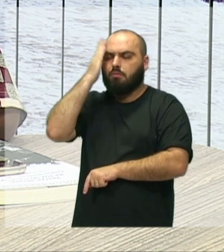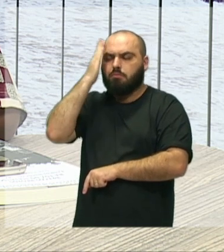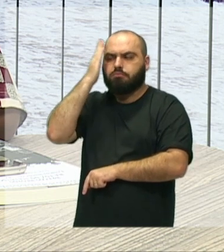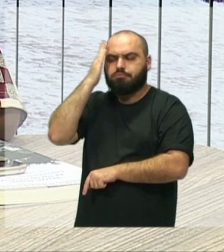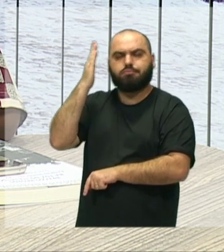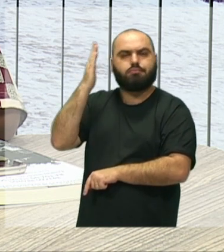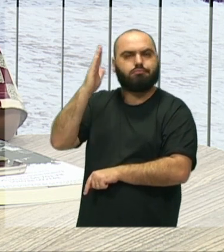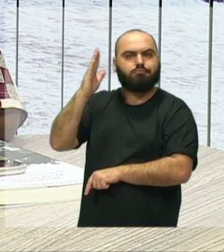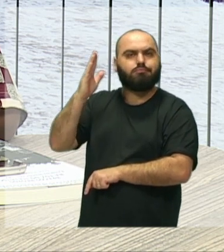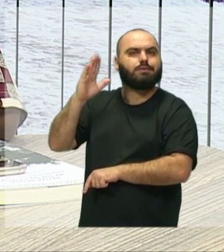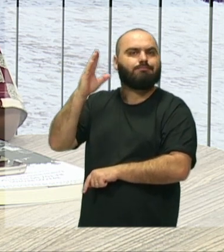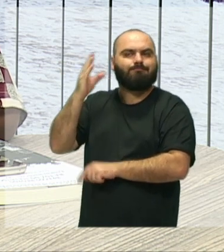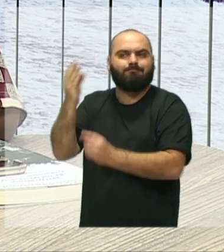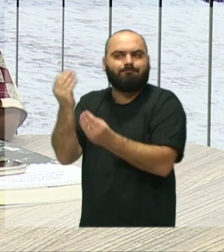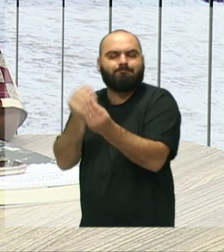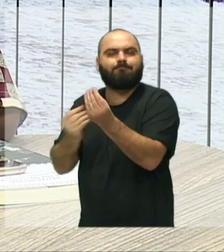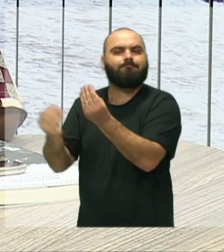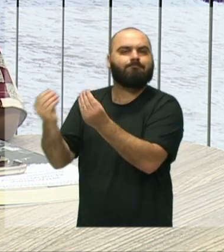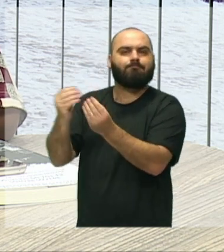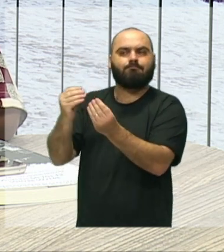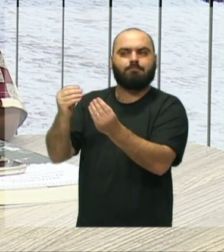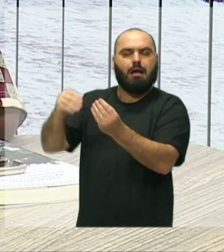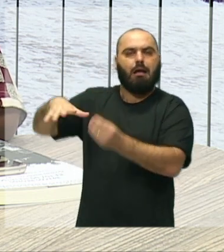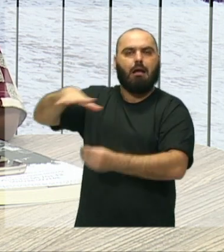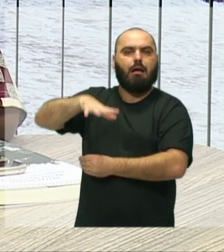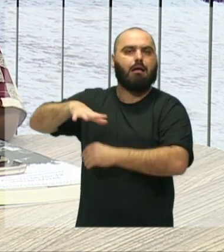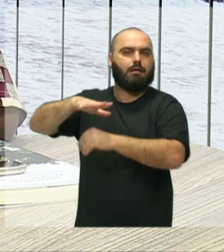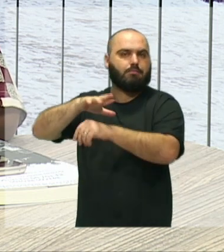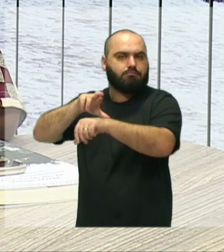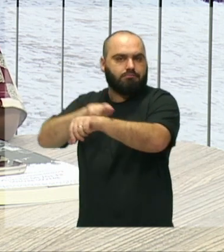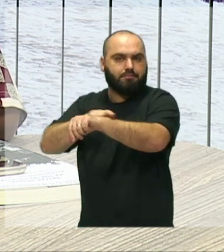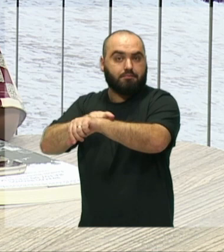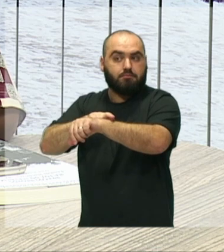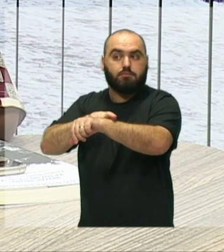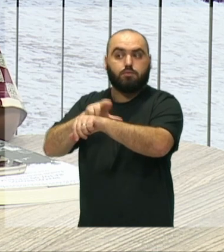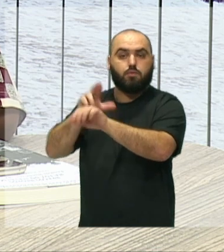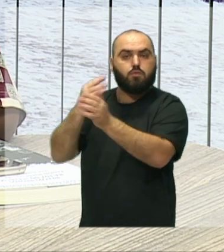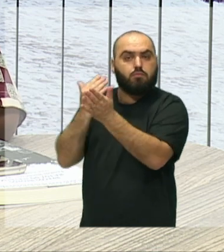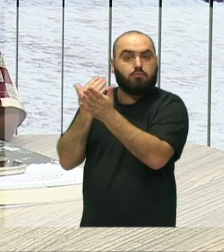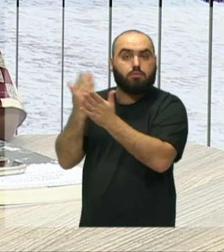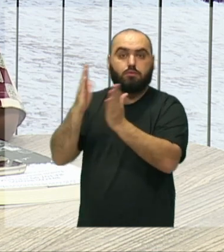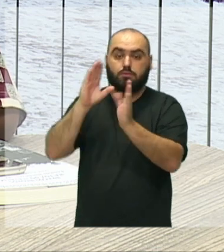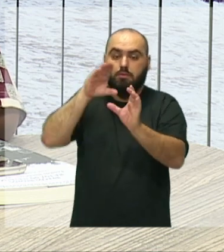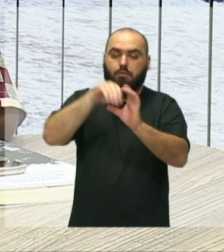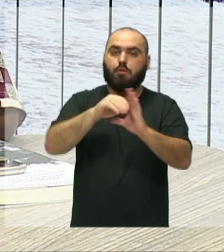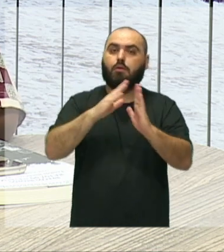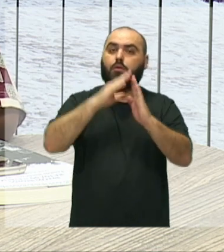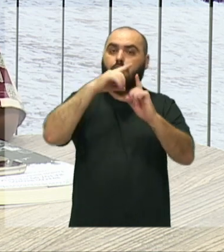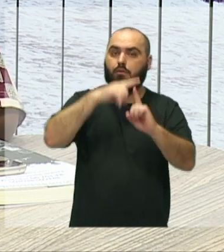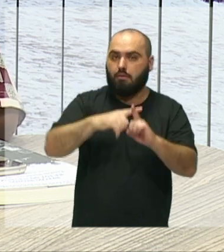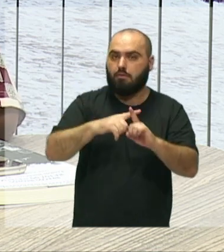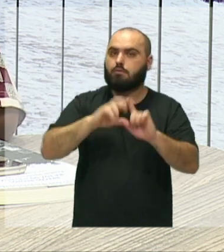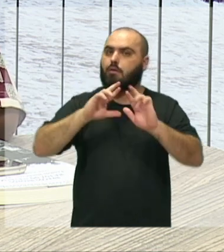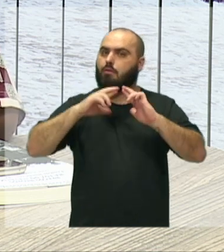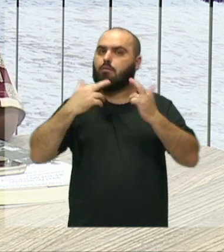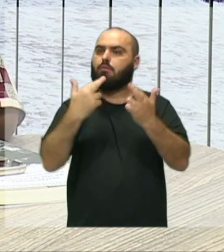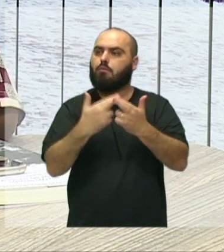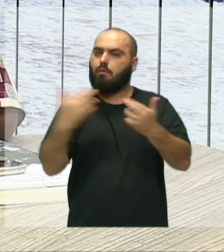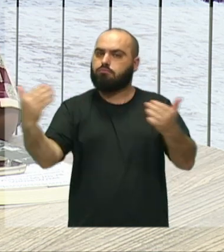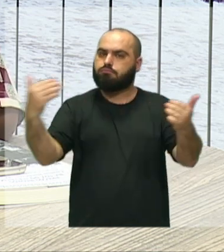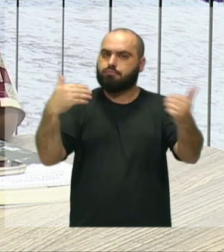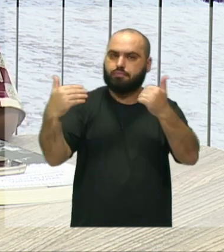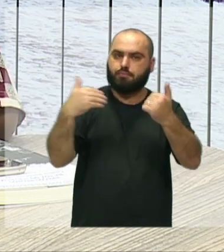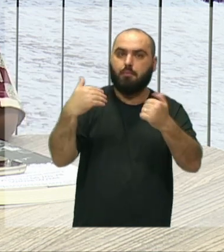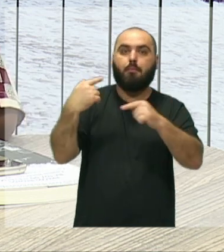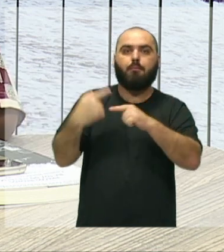fazer algumas reuniões na paróquia, que tinha uma população negra bastante significativa aqui no bairro Fazenda na